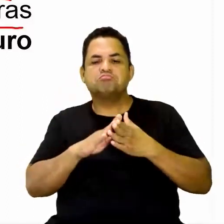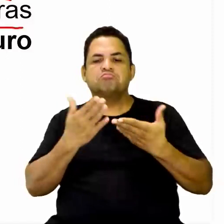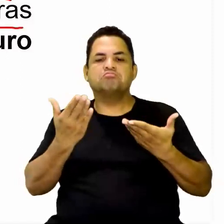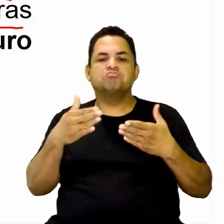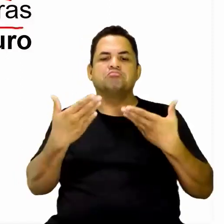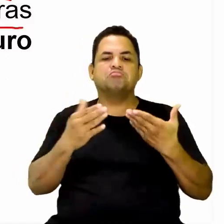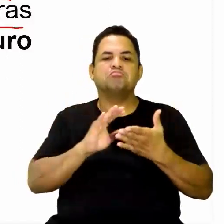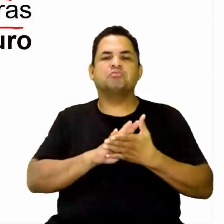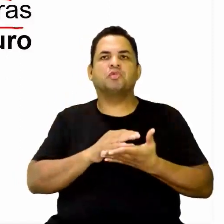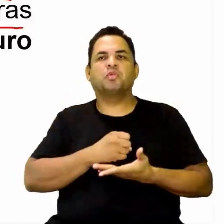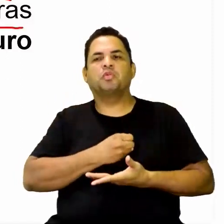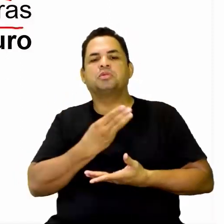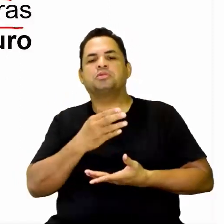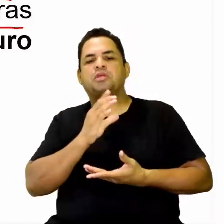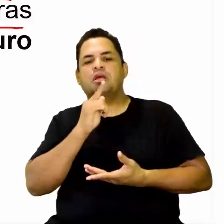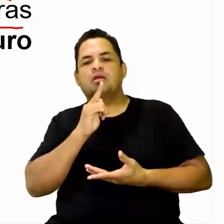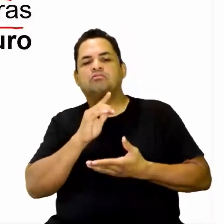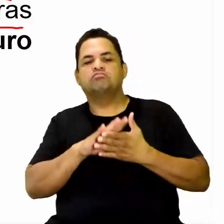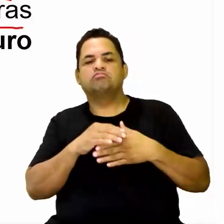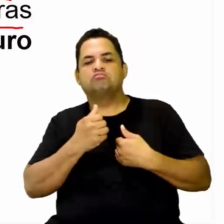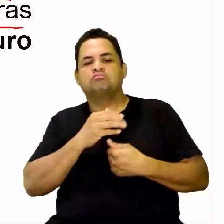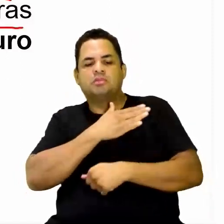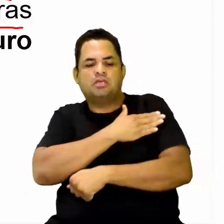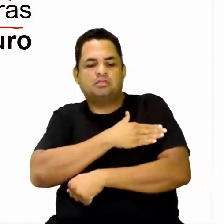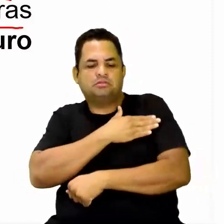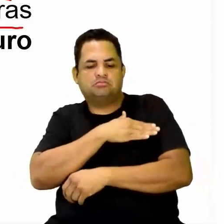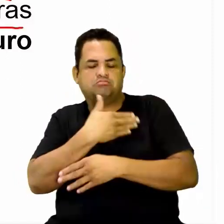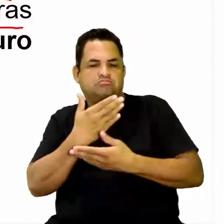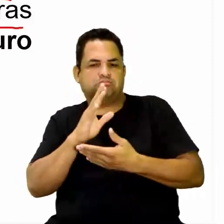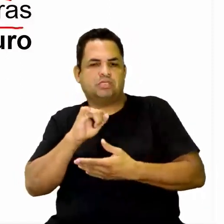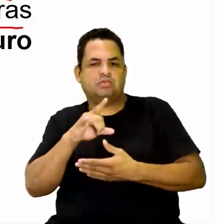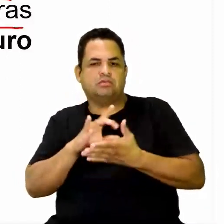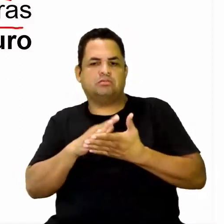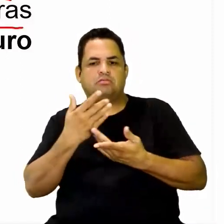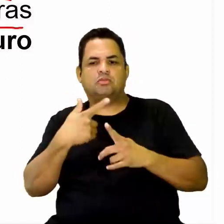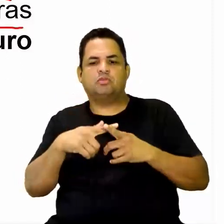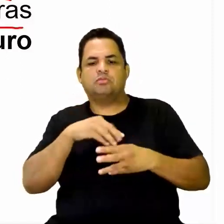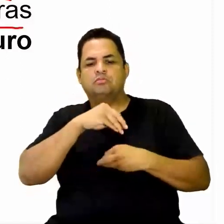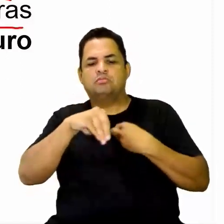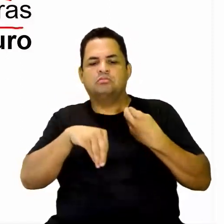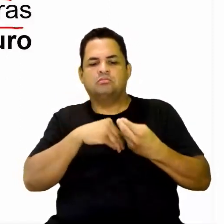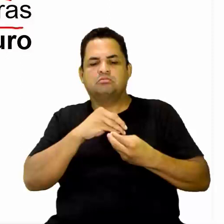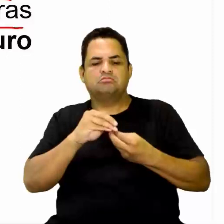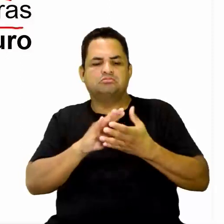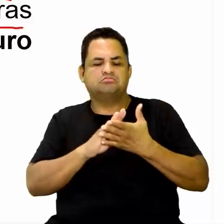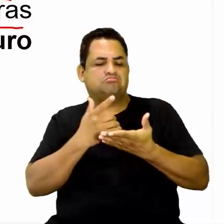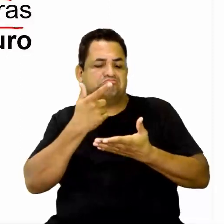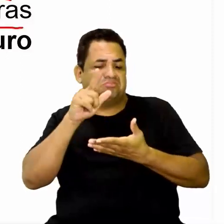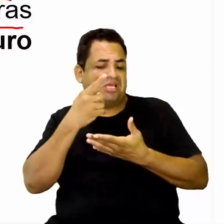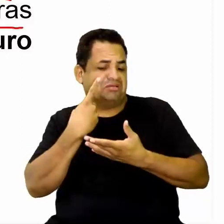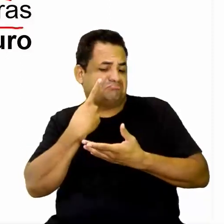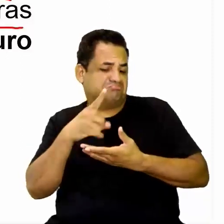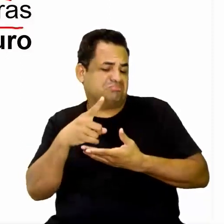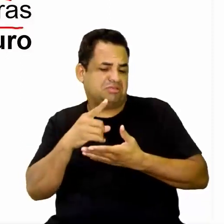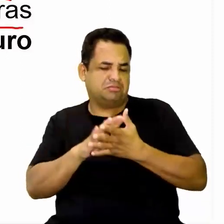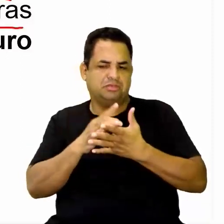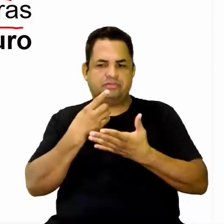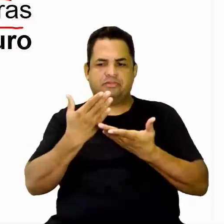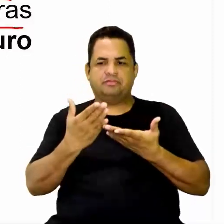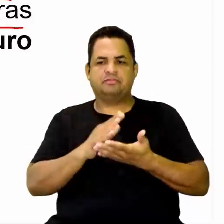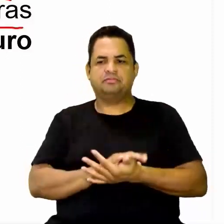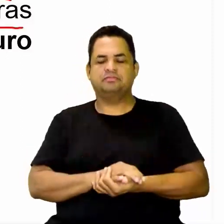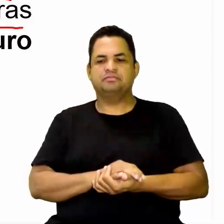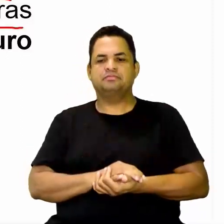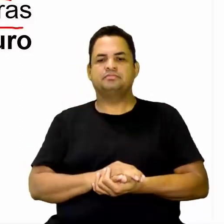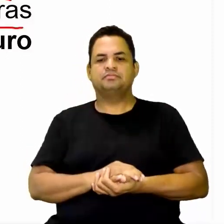quanto é de álcool, nem quanto é de etanol, porque a mistura é muito homogênea, o material está muito homogêneo, tá